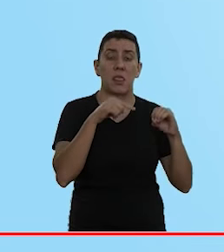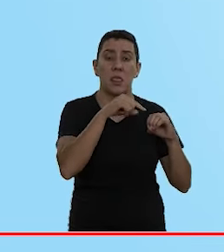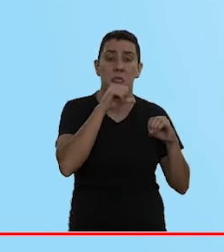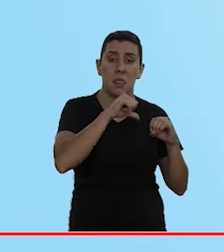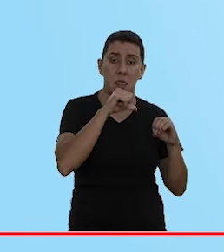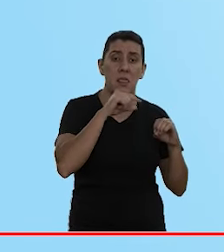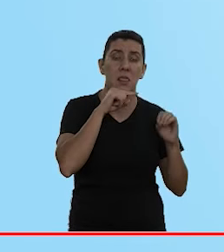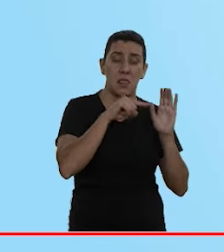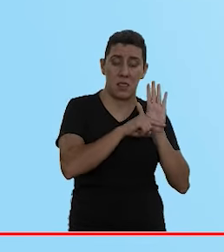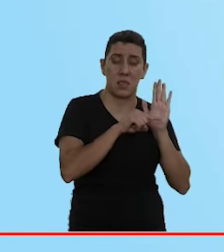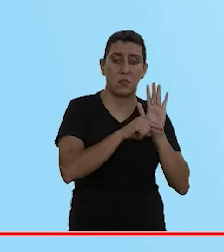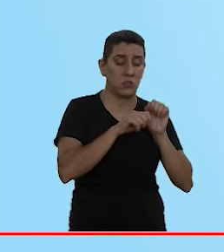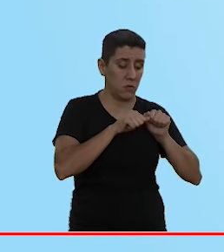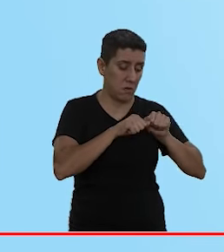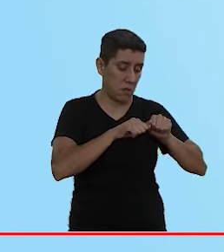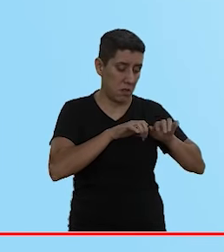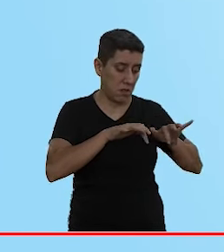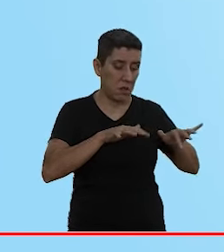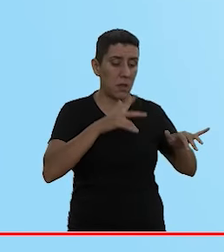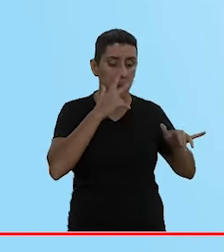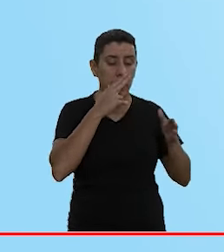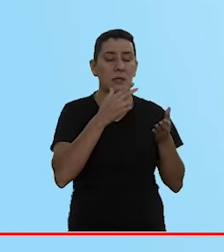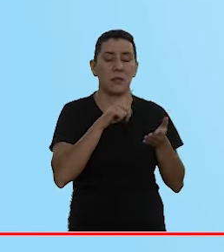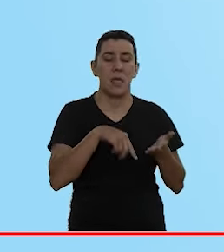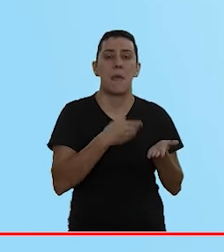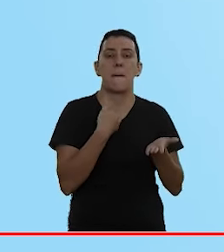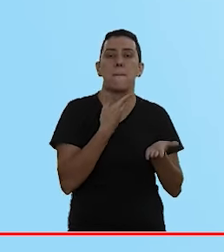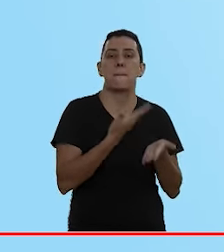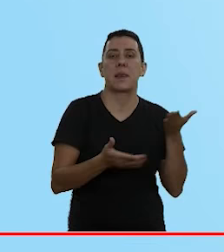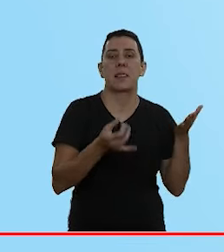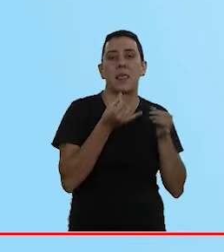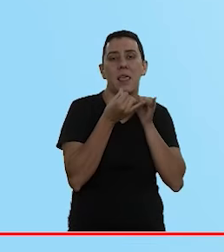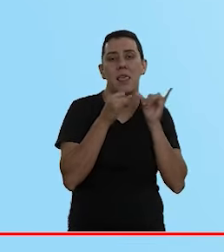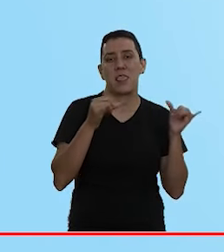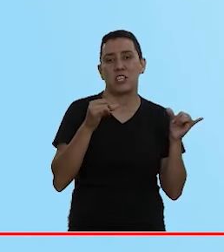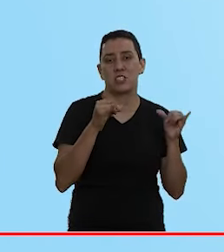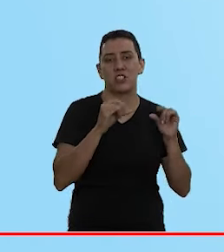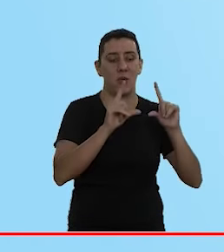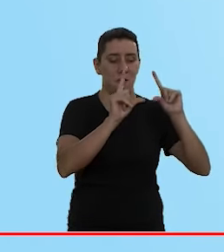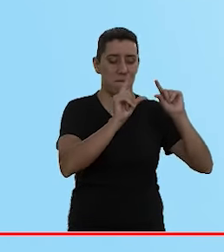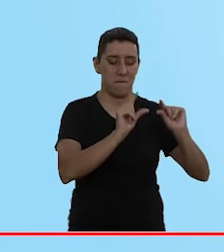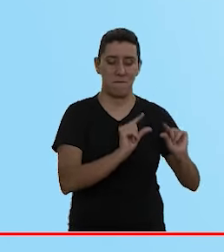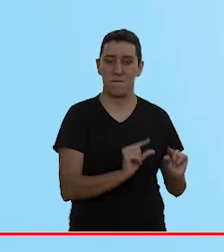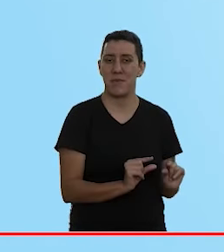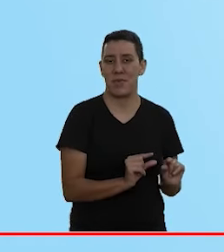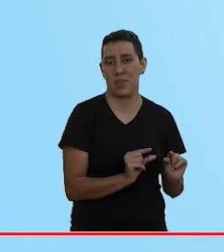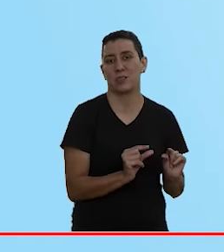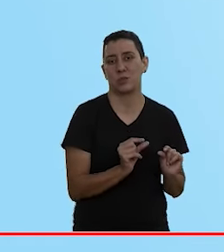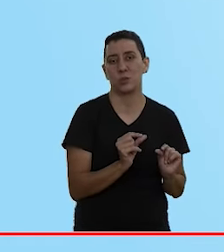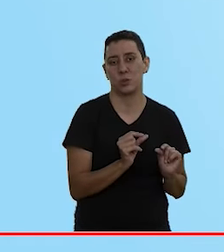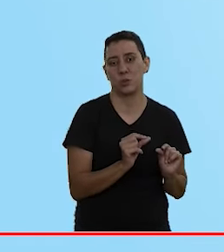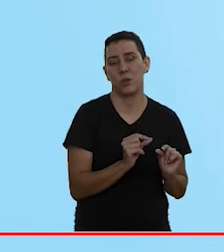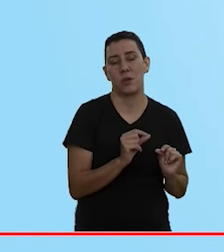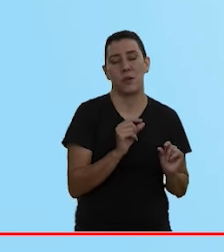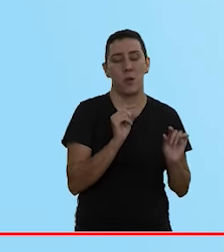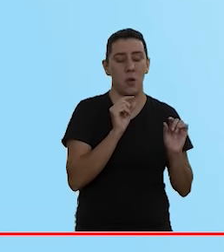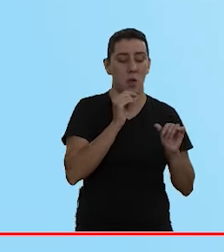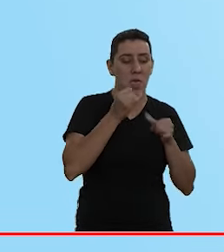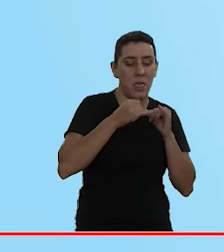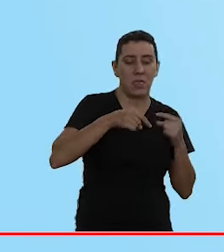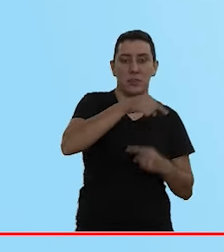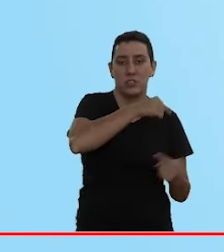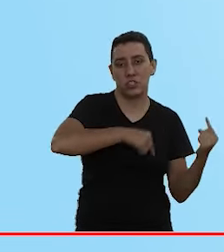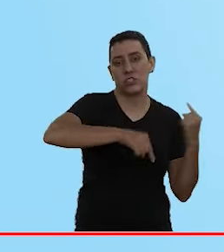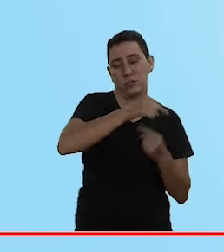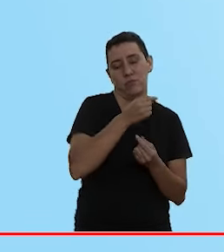causar uma fuga de elétrons, que vai causar uma corrente de fuga dos módulos, gerando perdas,